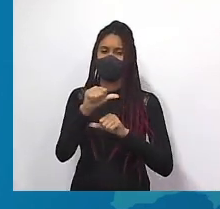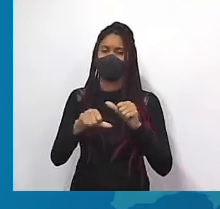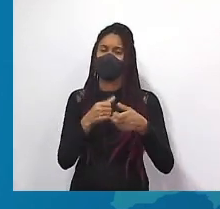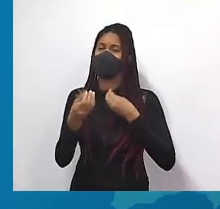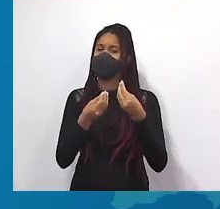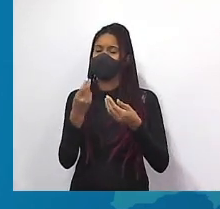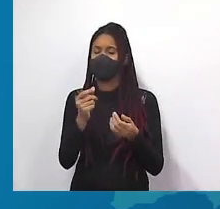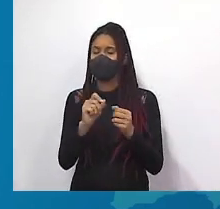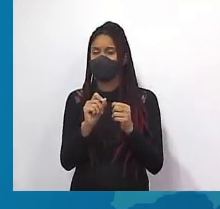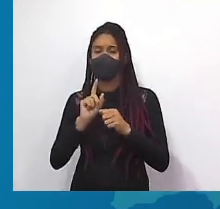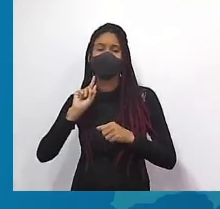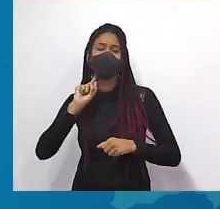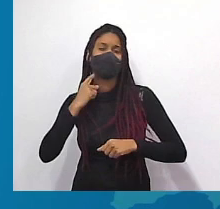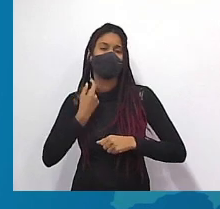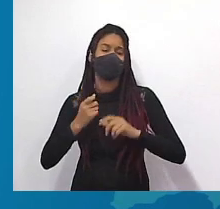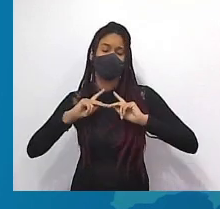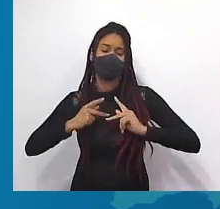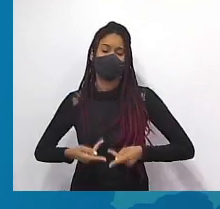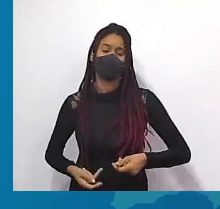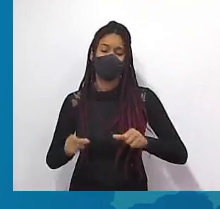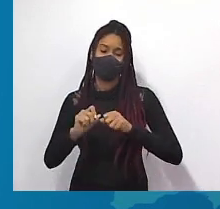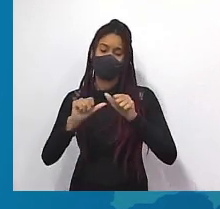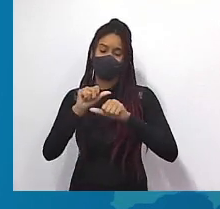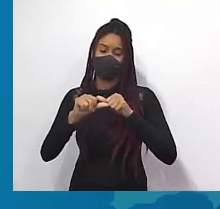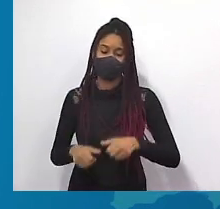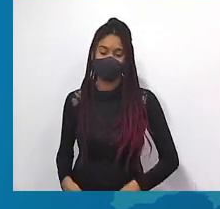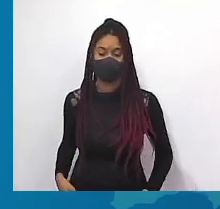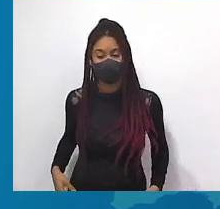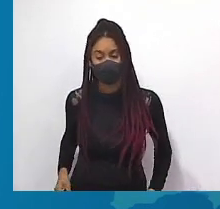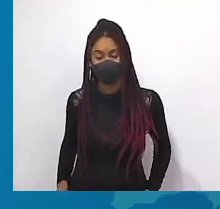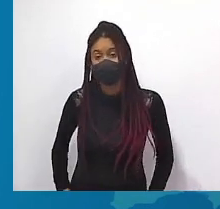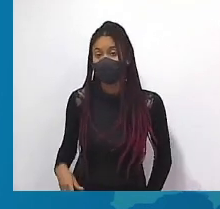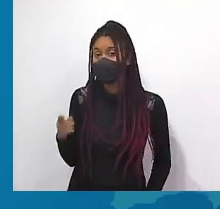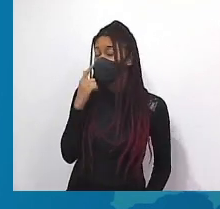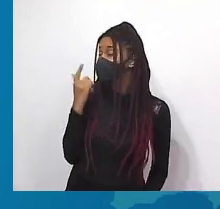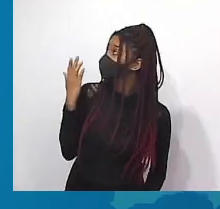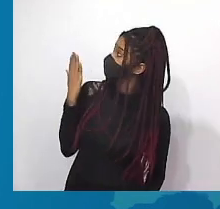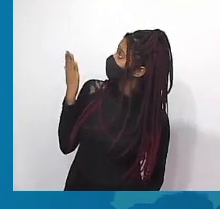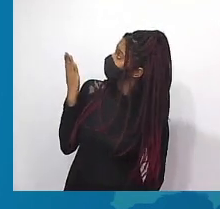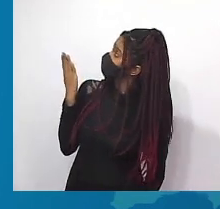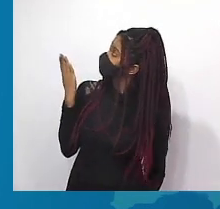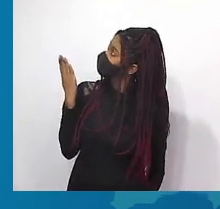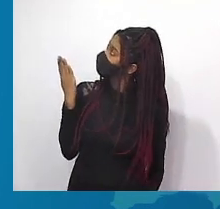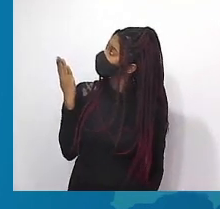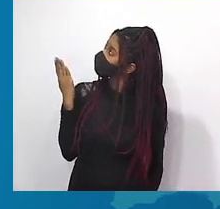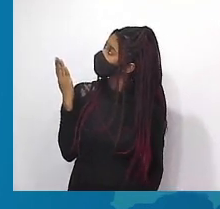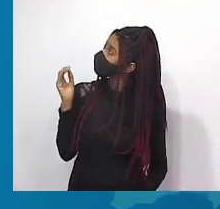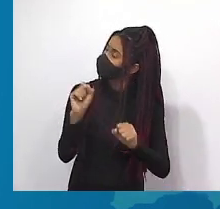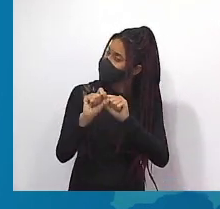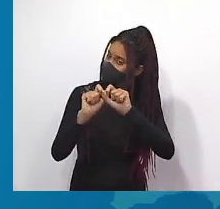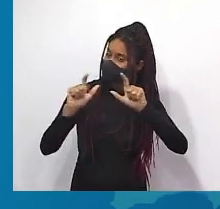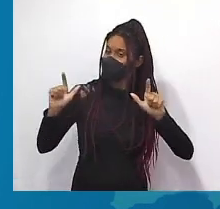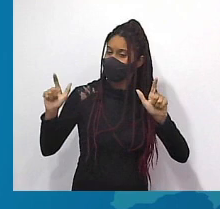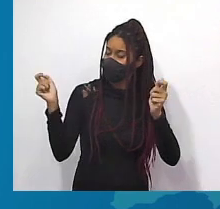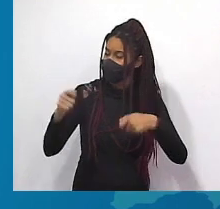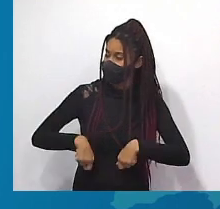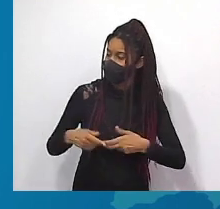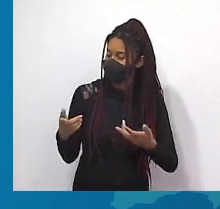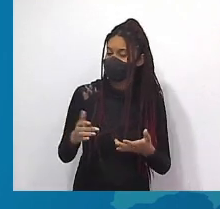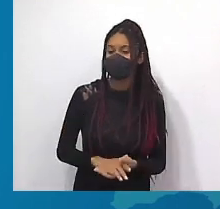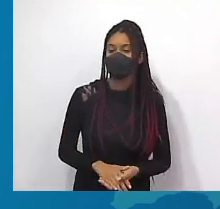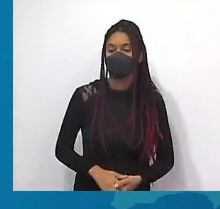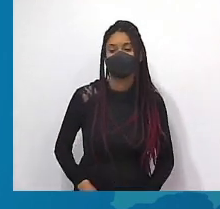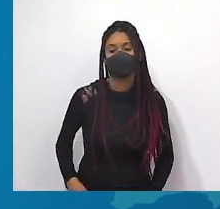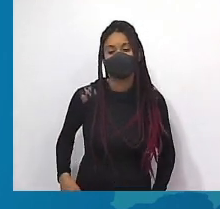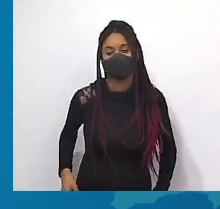poluição provoca inversão térmica? Essa imagem que eu estou colocando para vocês, se puder abrir aí em tela inteira, dá